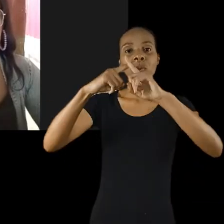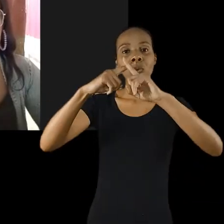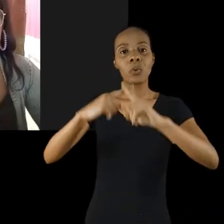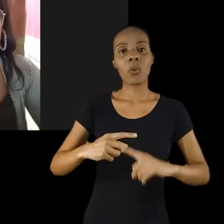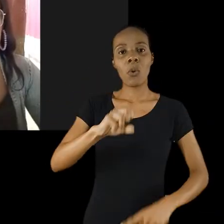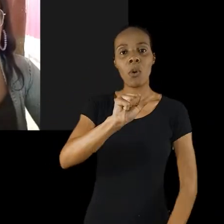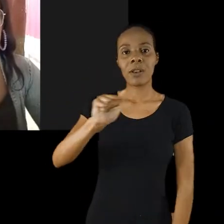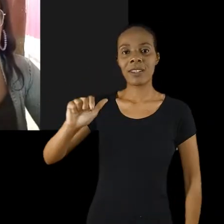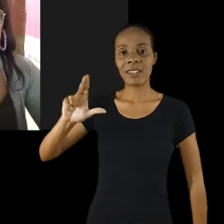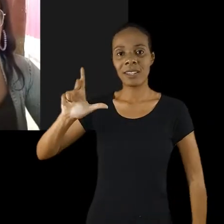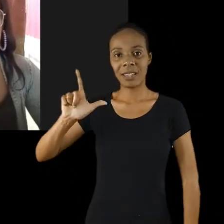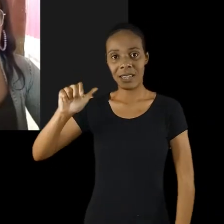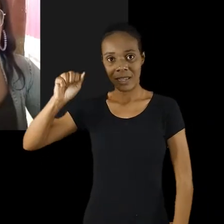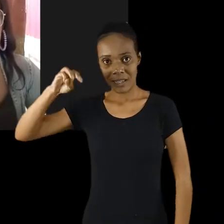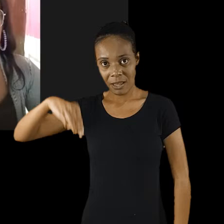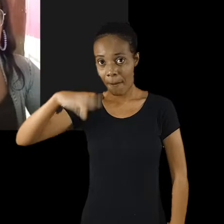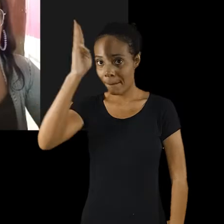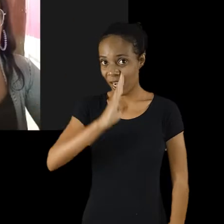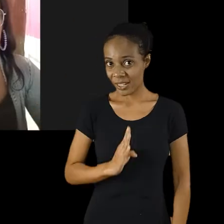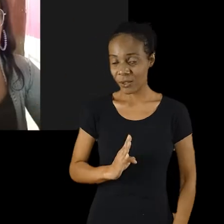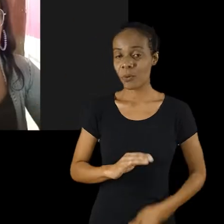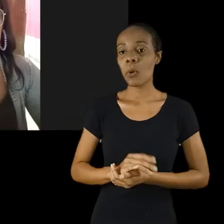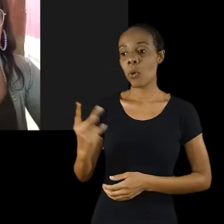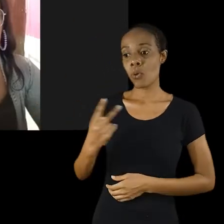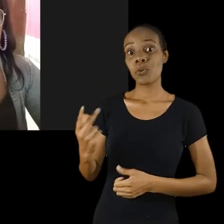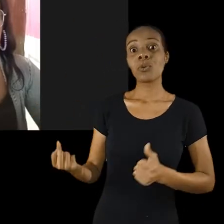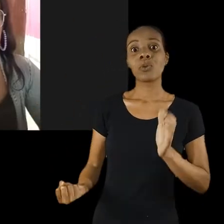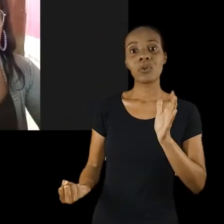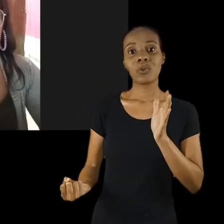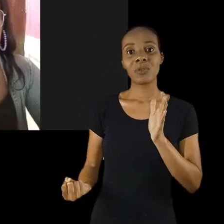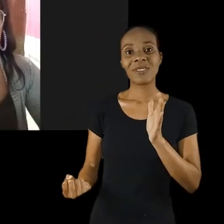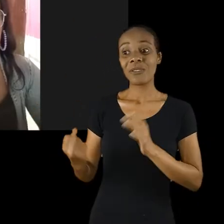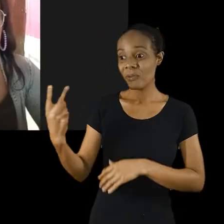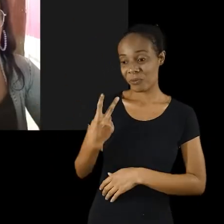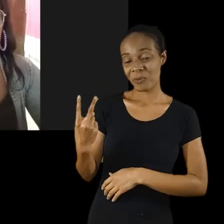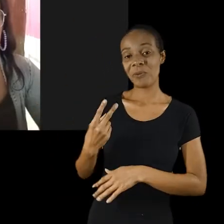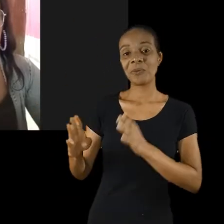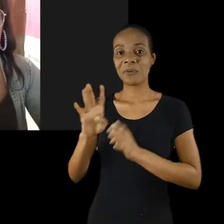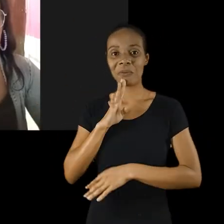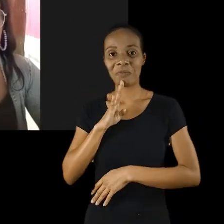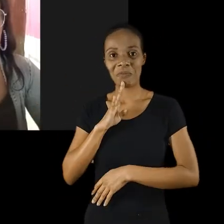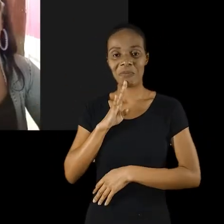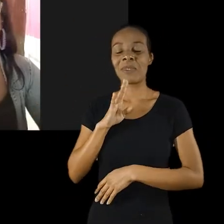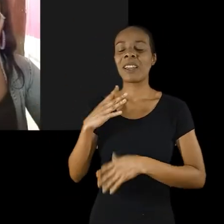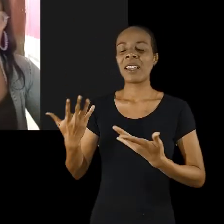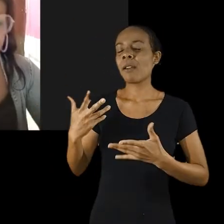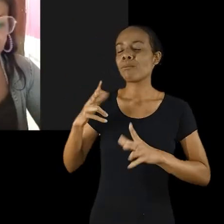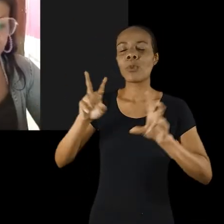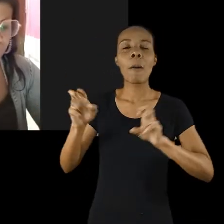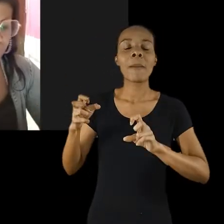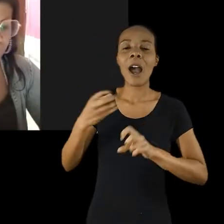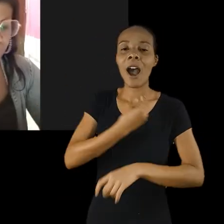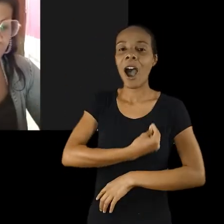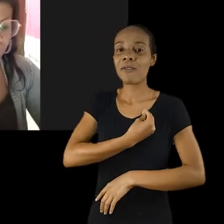e, enfim, uma conexão surreal. Sou muito feliz de estar aqui, de te ver vivo também. É sobre as nossas vidas acima de qualquer